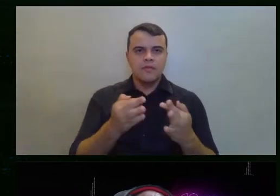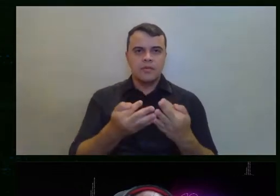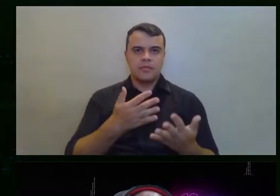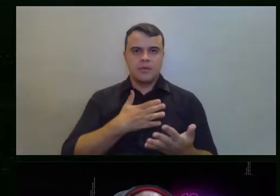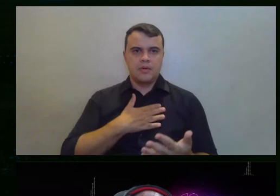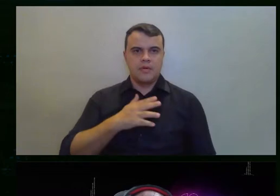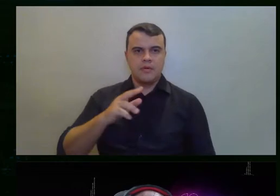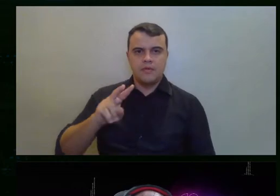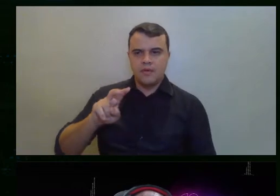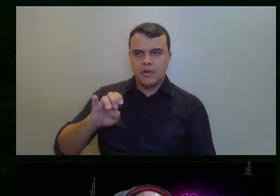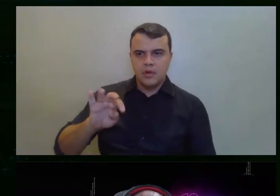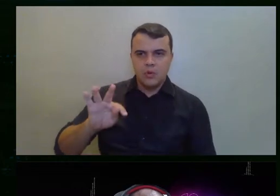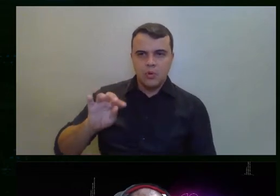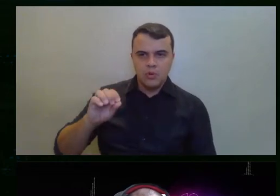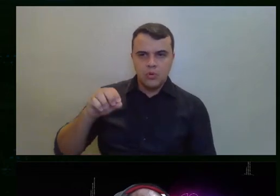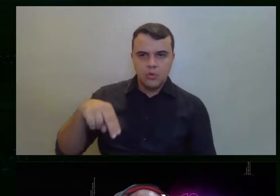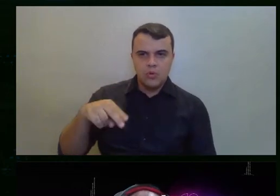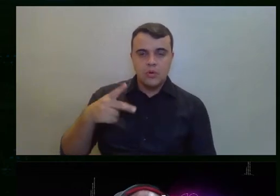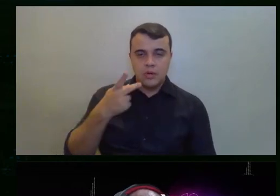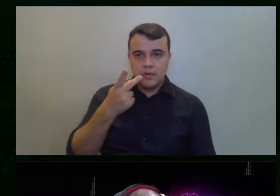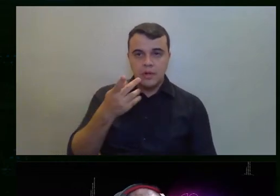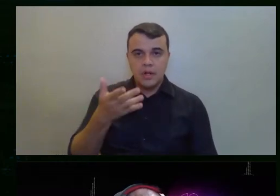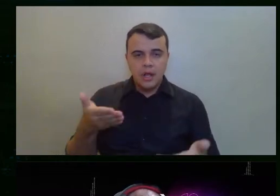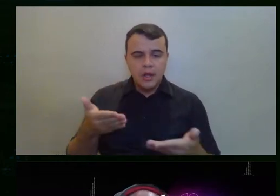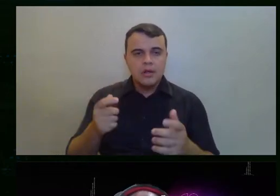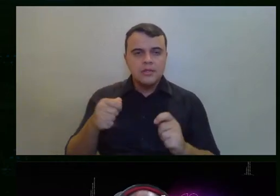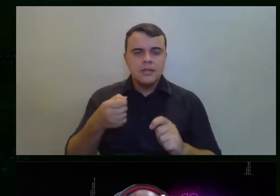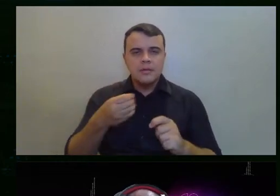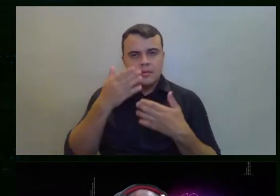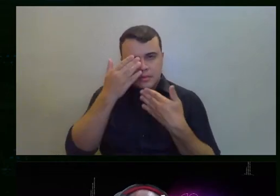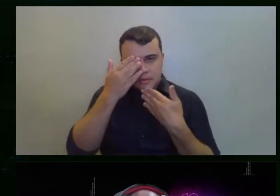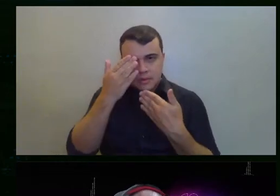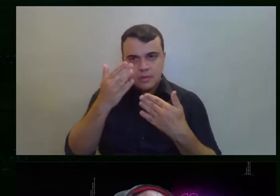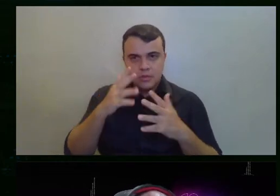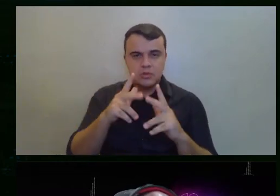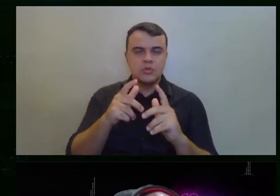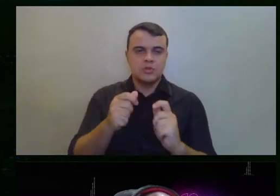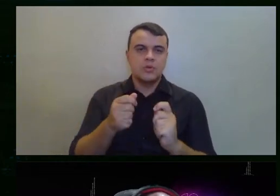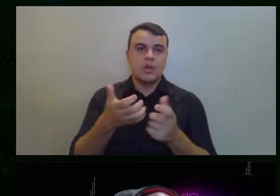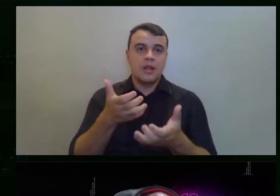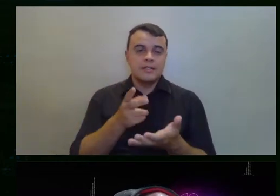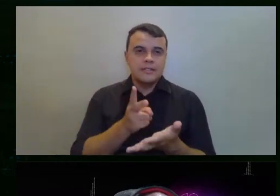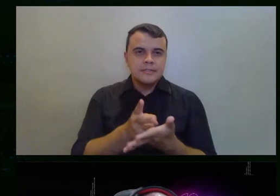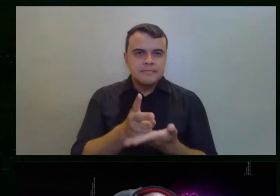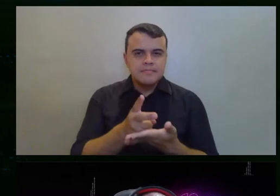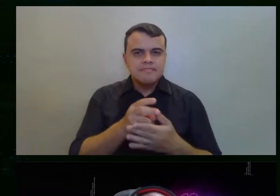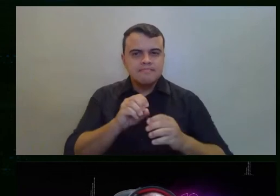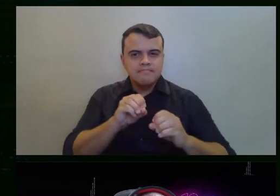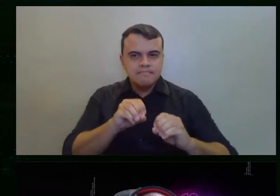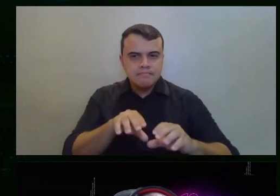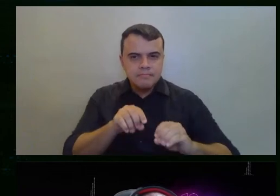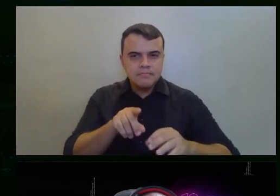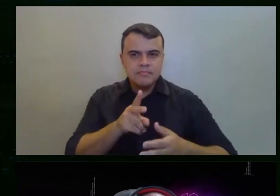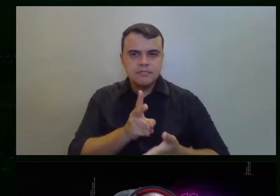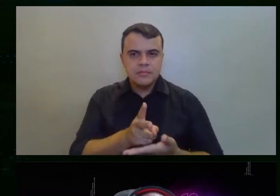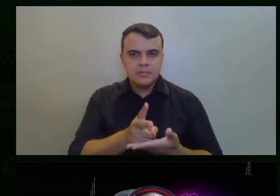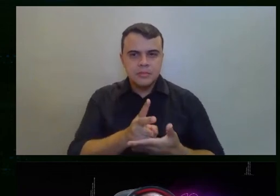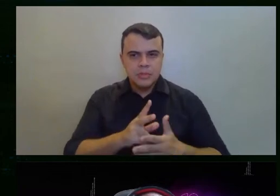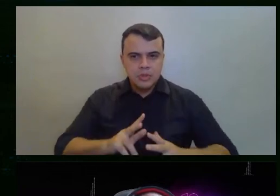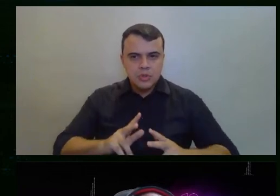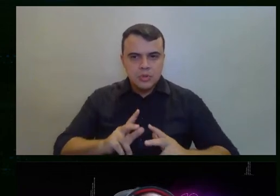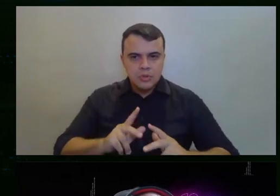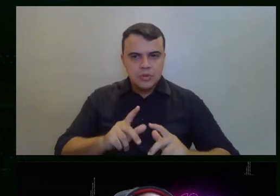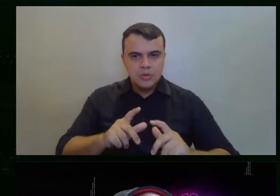Venilton do Felipão então nós somos muito grato tudo isso então por isso que nós ensinamos tudo que a gente sabe